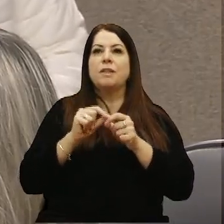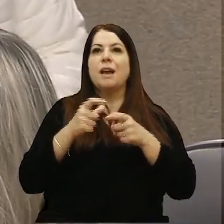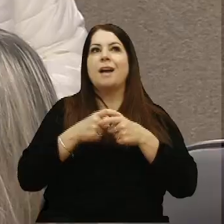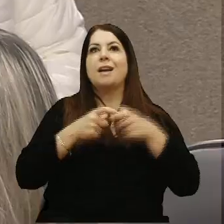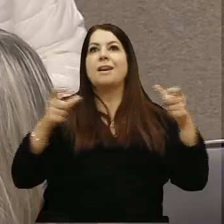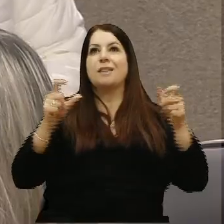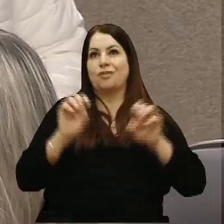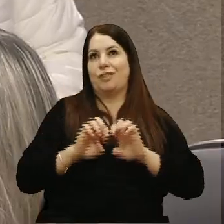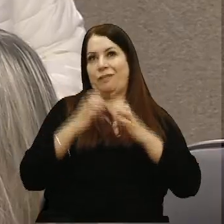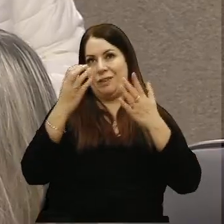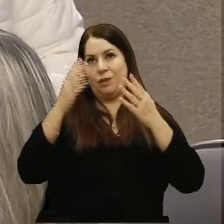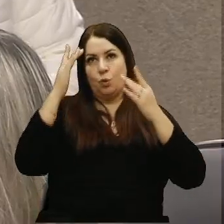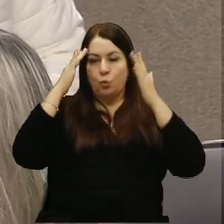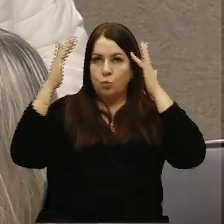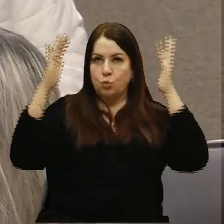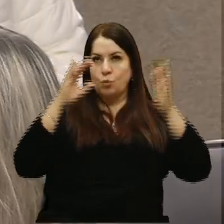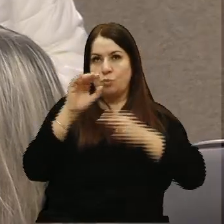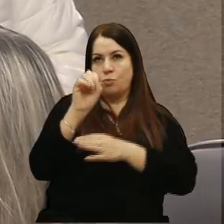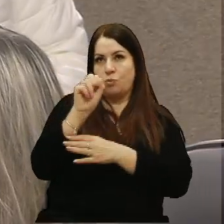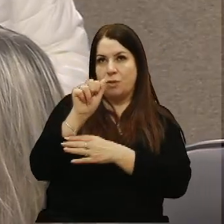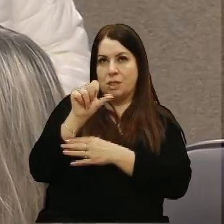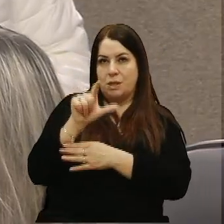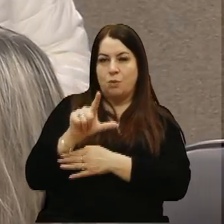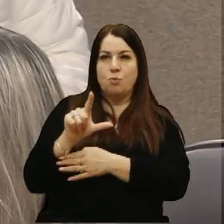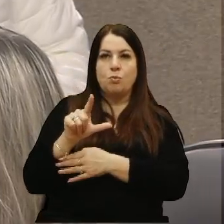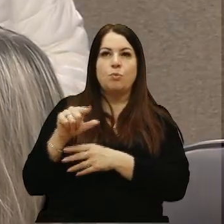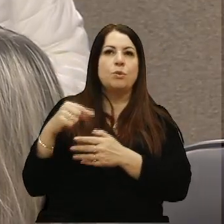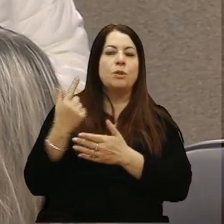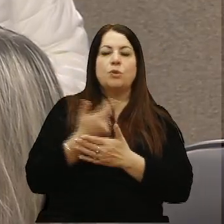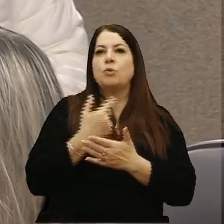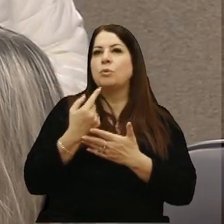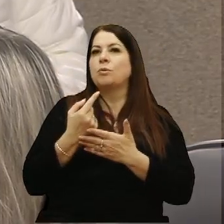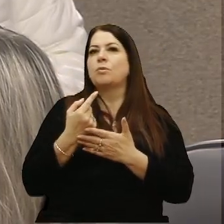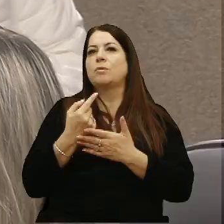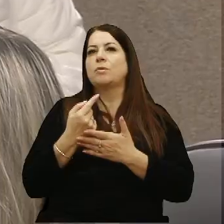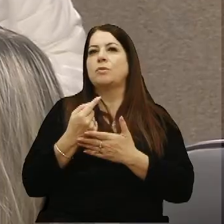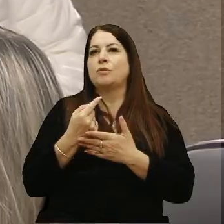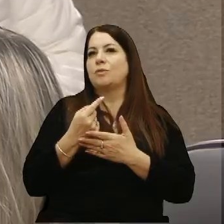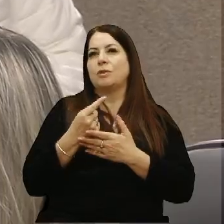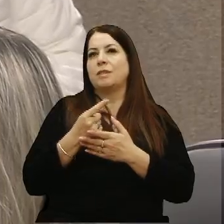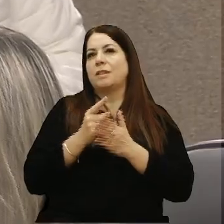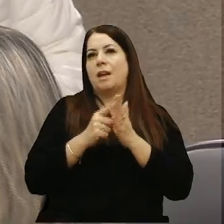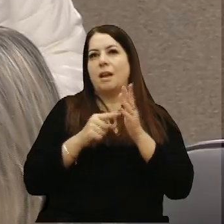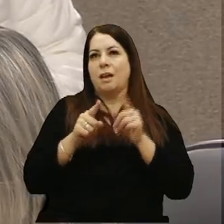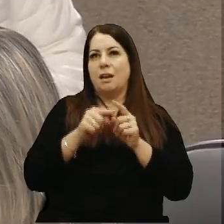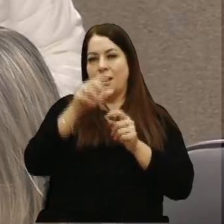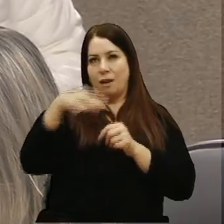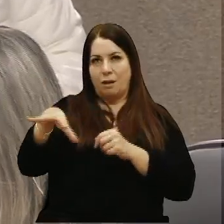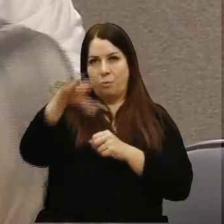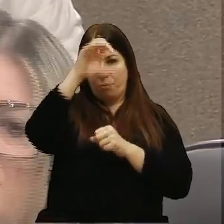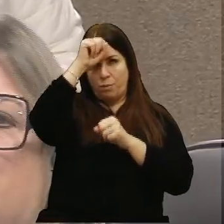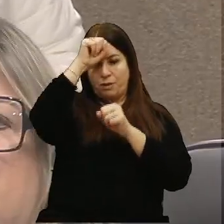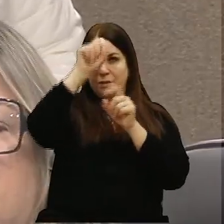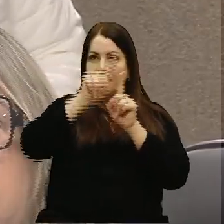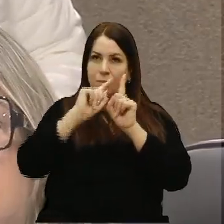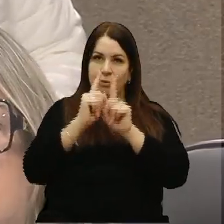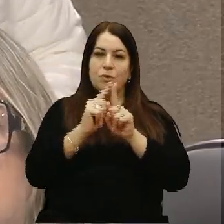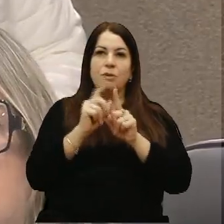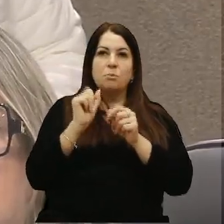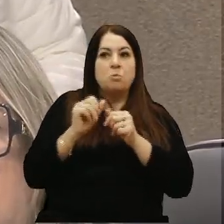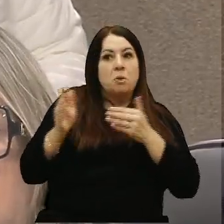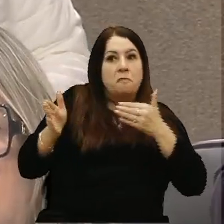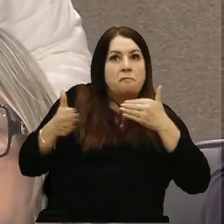grande evento. Esse é o sonho do Saúl, de todos, né, da Umbanda, que nós possamos, de repente, até fechar,